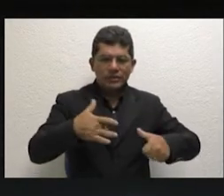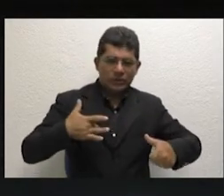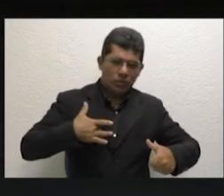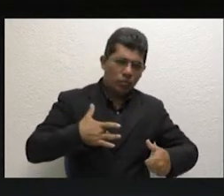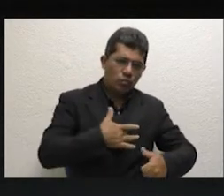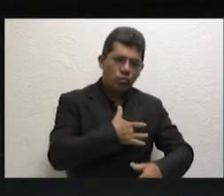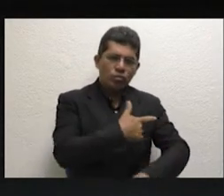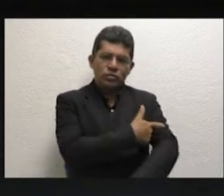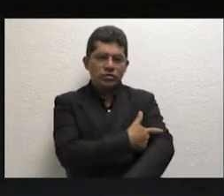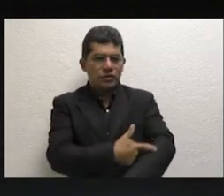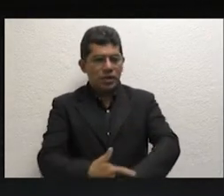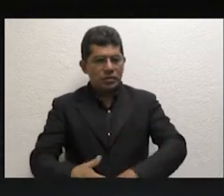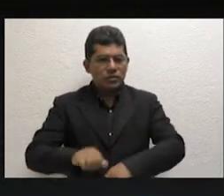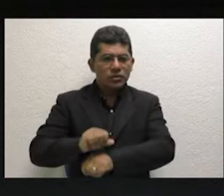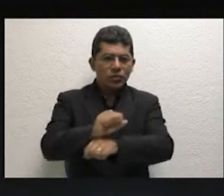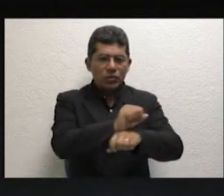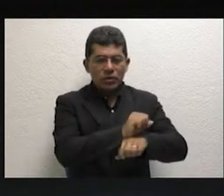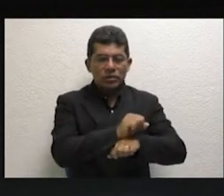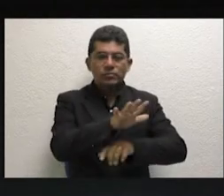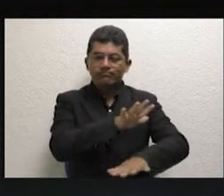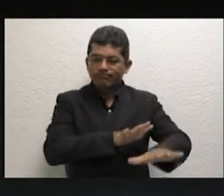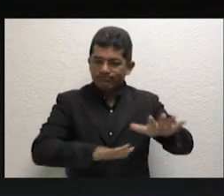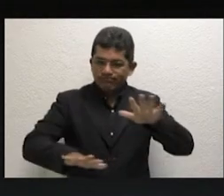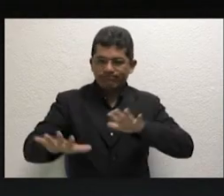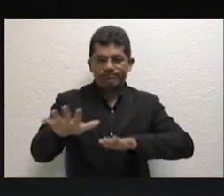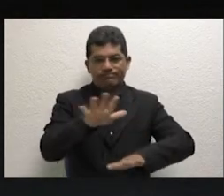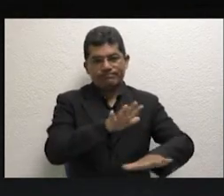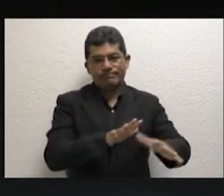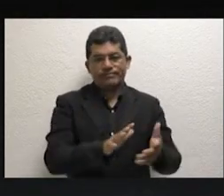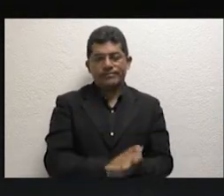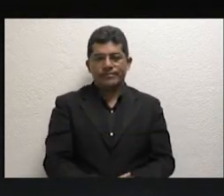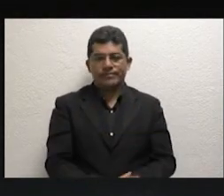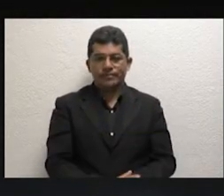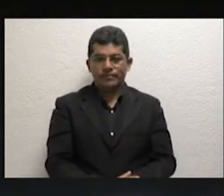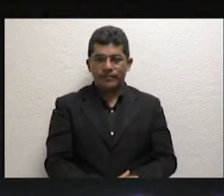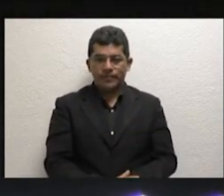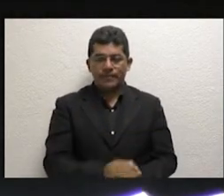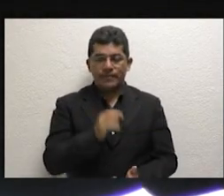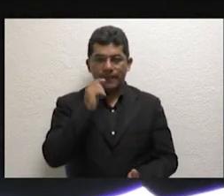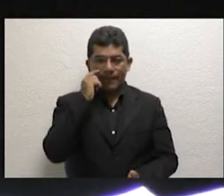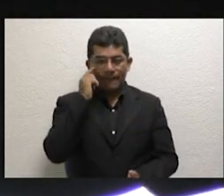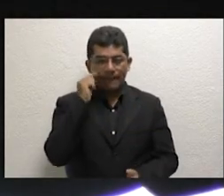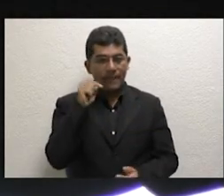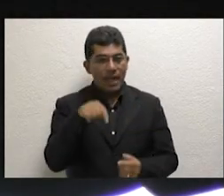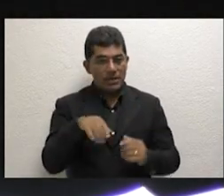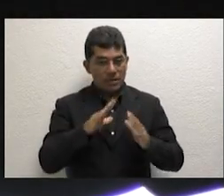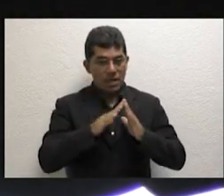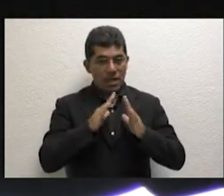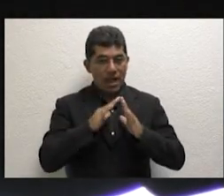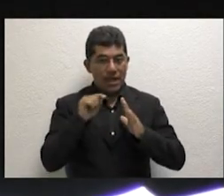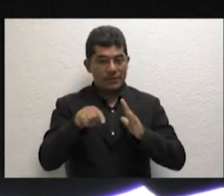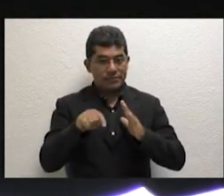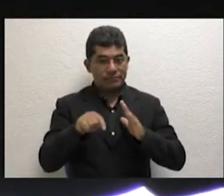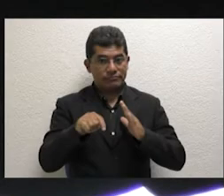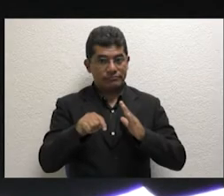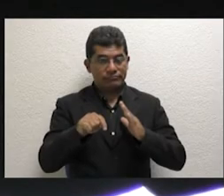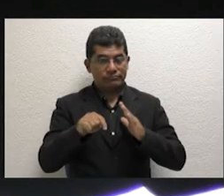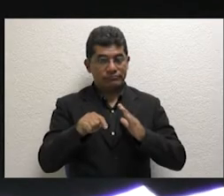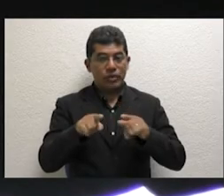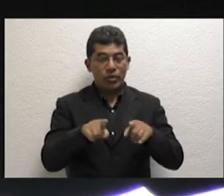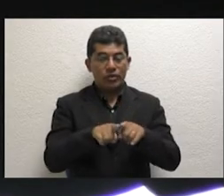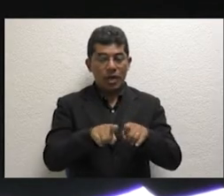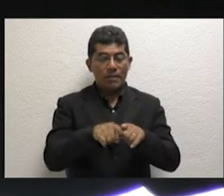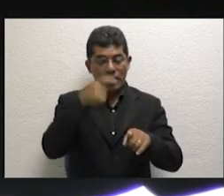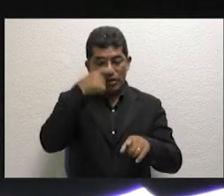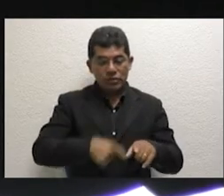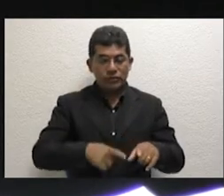com o devido cuidado e esta casa eu que faço parte também da comissão de